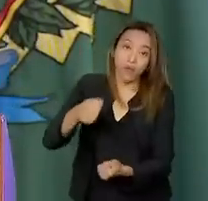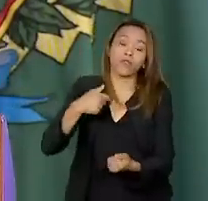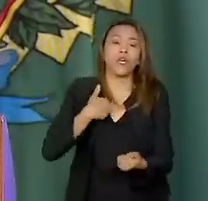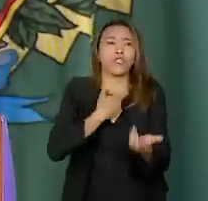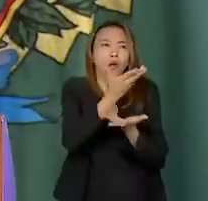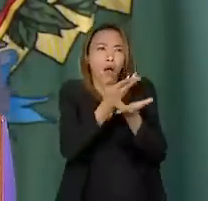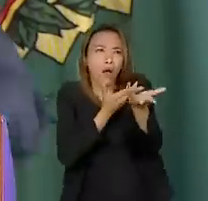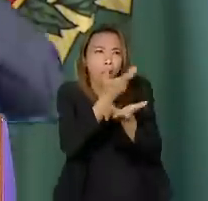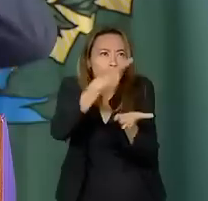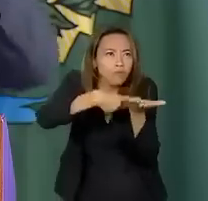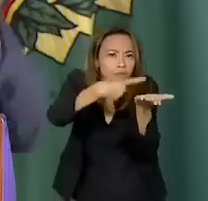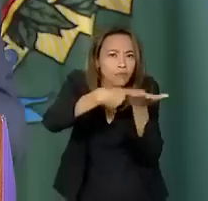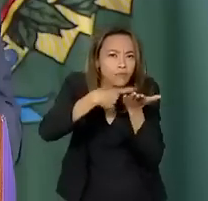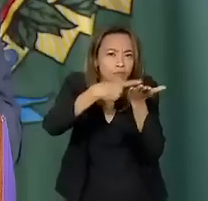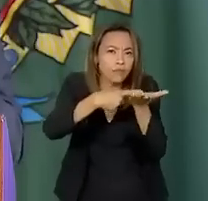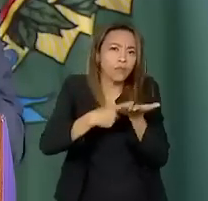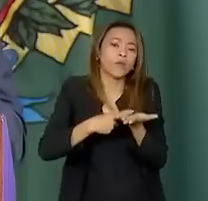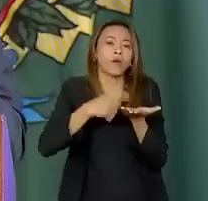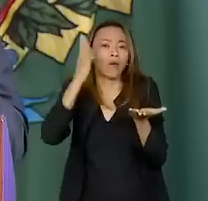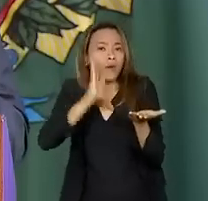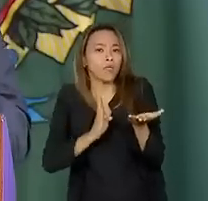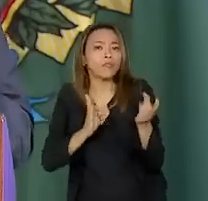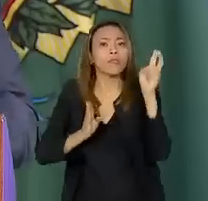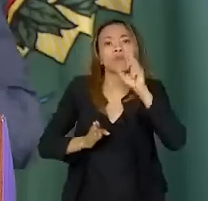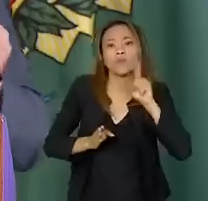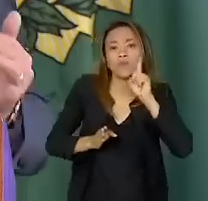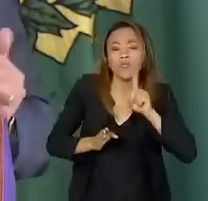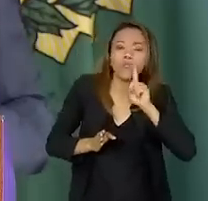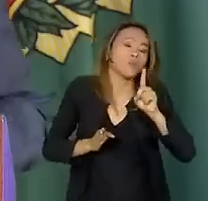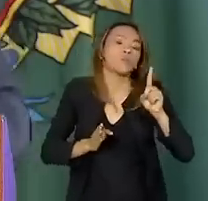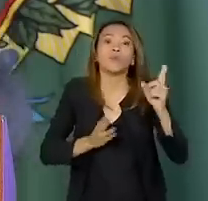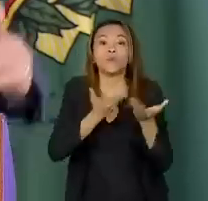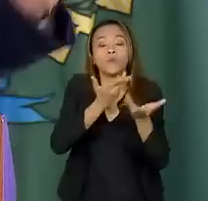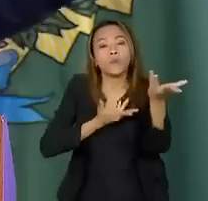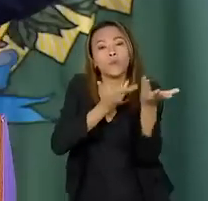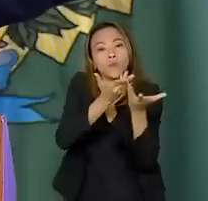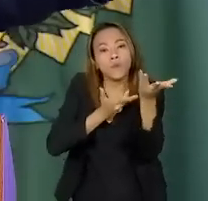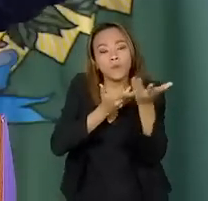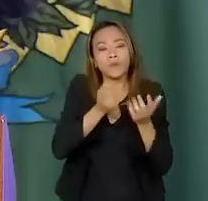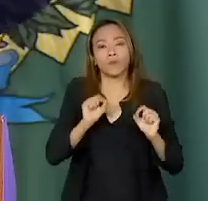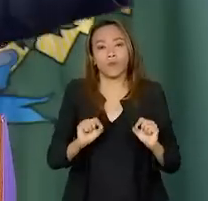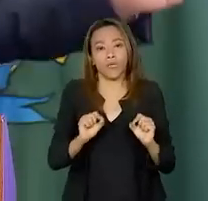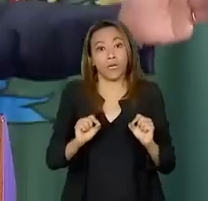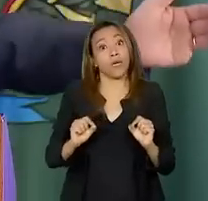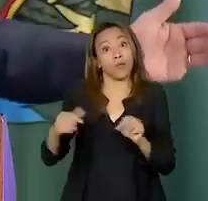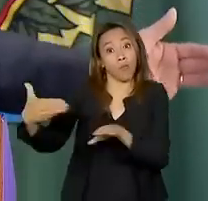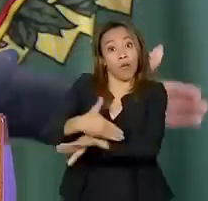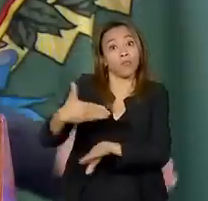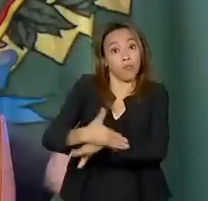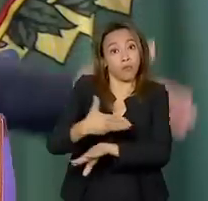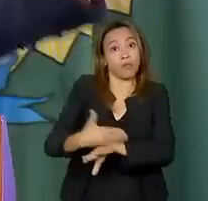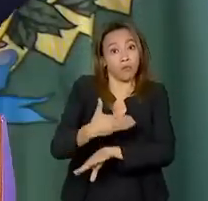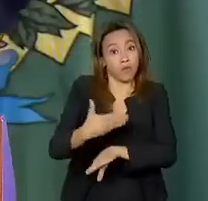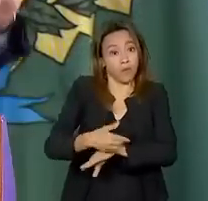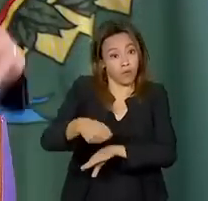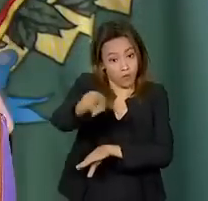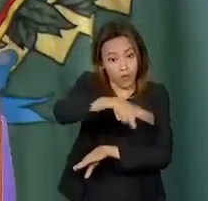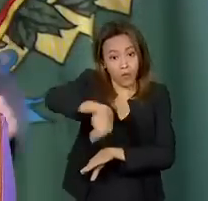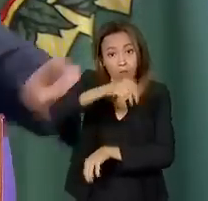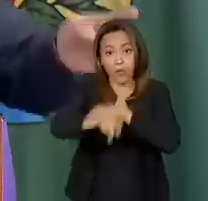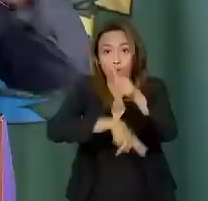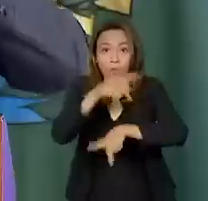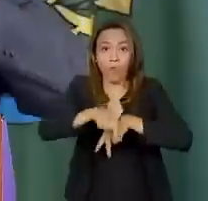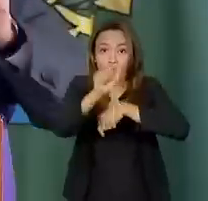Unidos a possibilidade de construir entre Brasil e Estados Unidos, com a participação dos trabalhadores brasileiros e